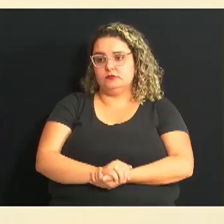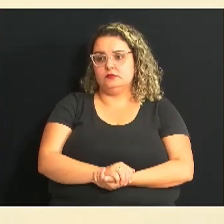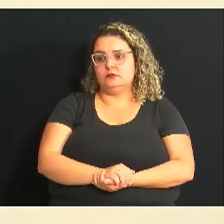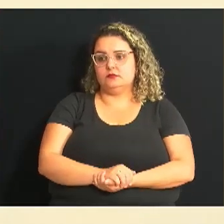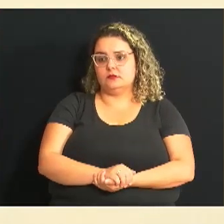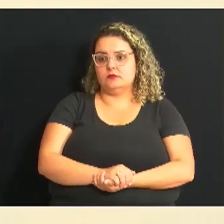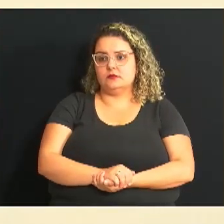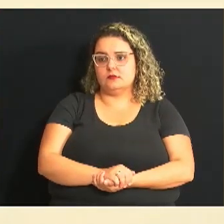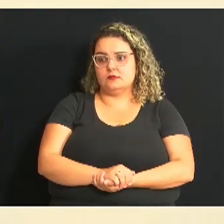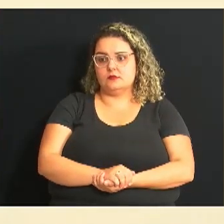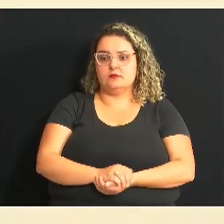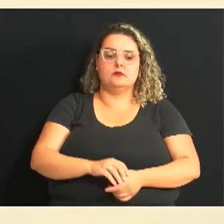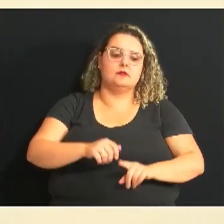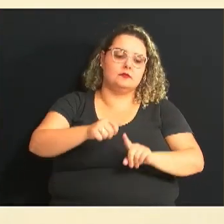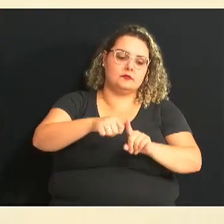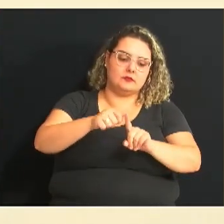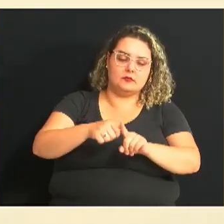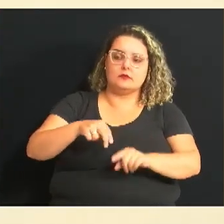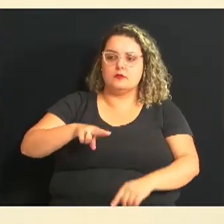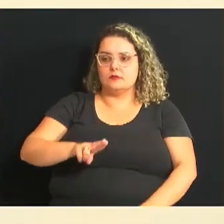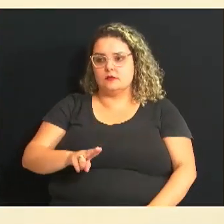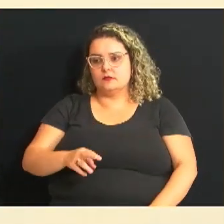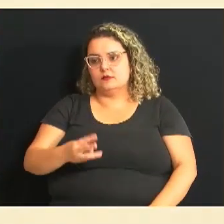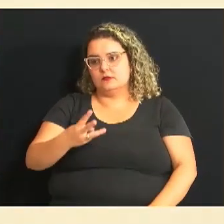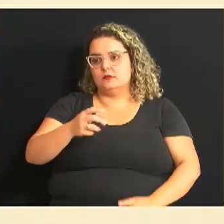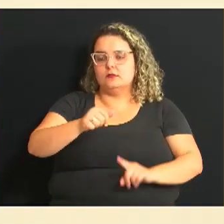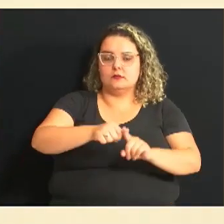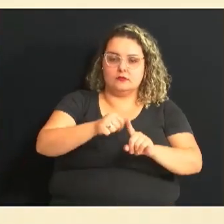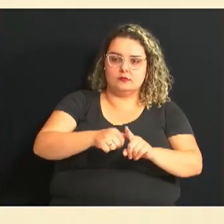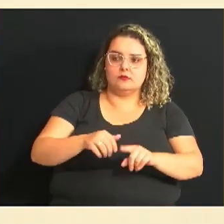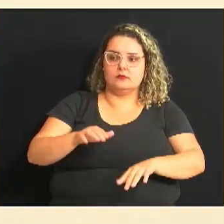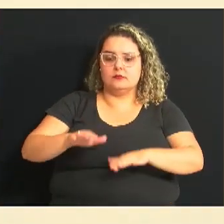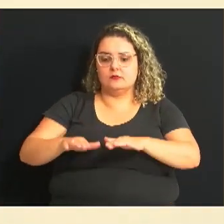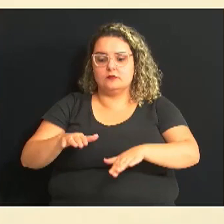né, mensal ou trimestral, dependendo da movimentação.